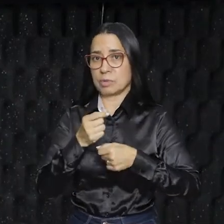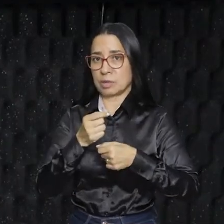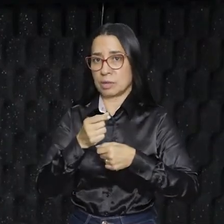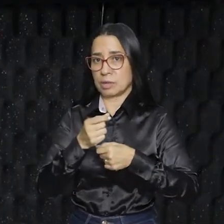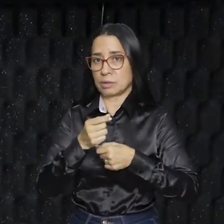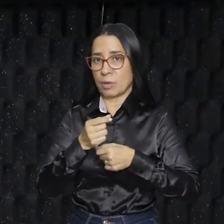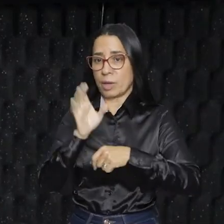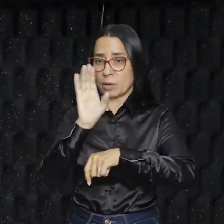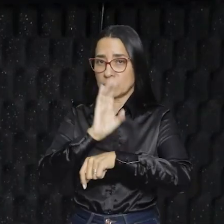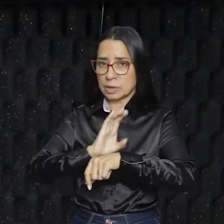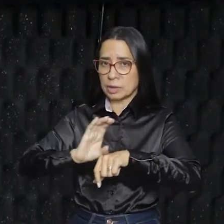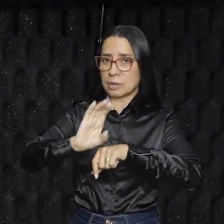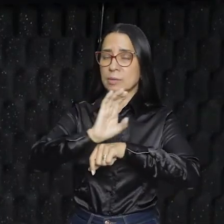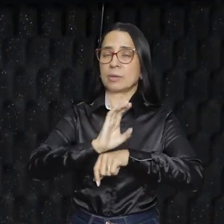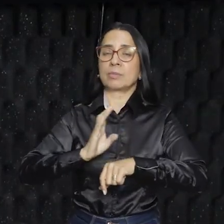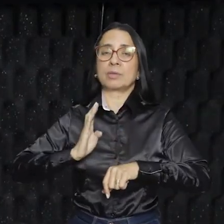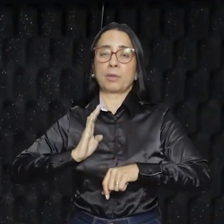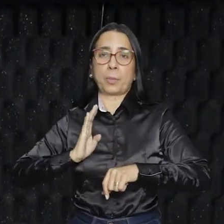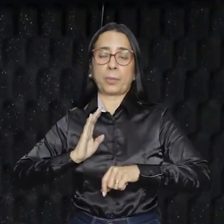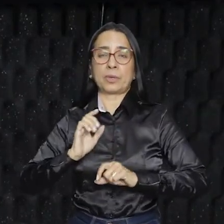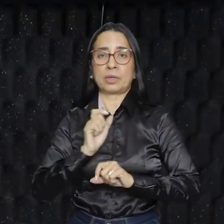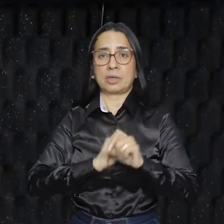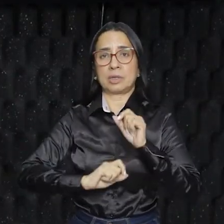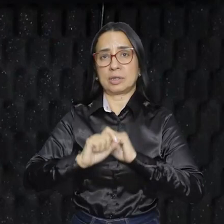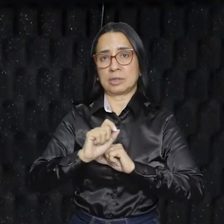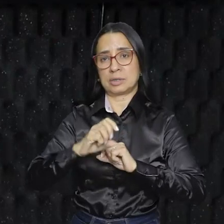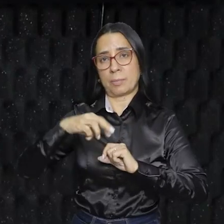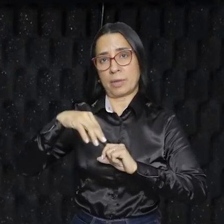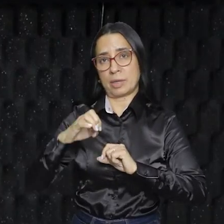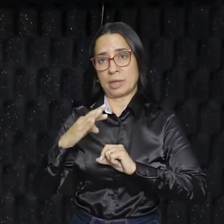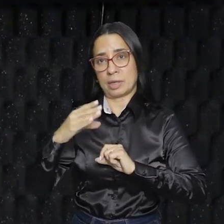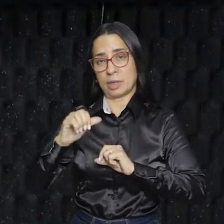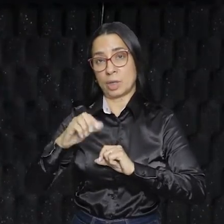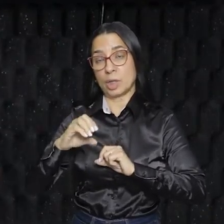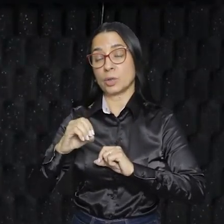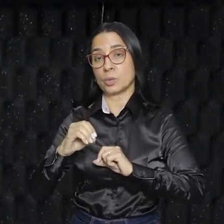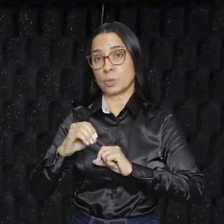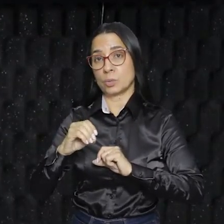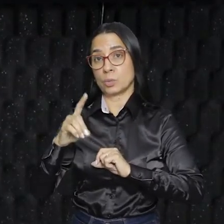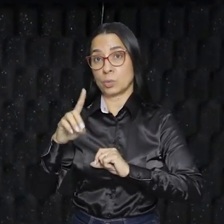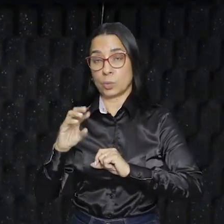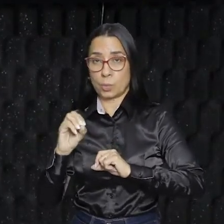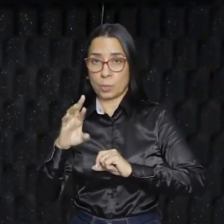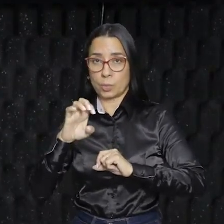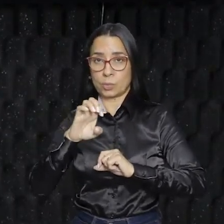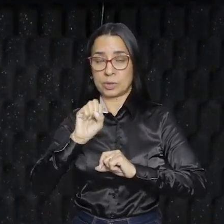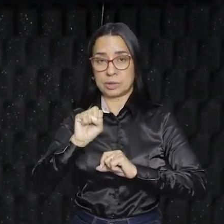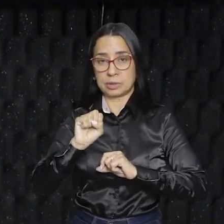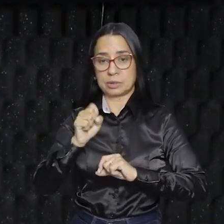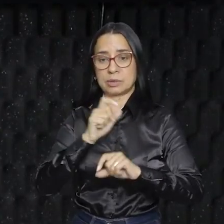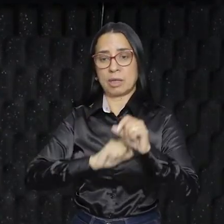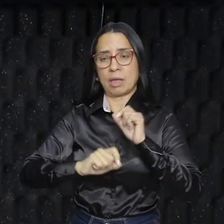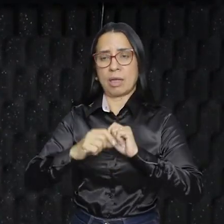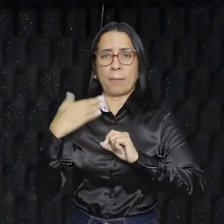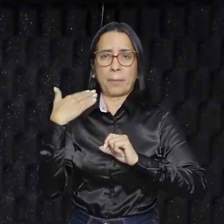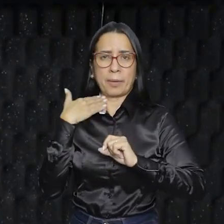múltiplos capitais burgueses, mercadores, comerciantes,